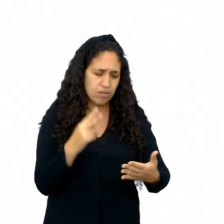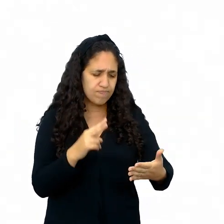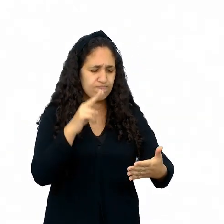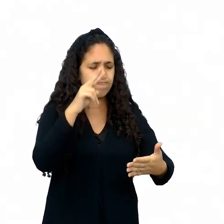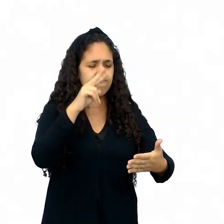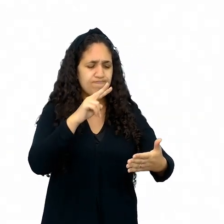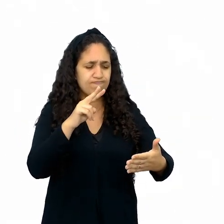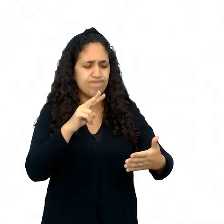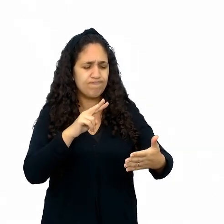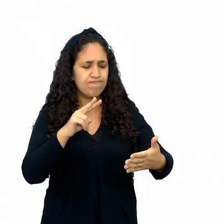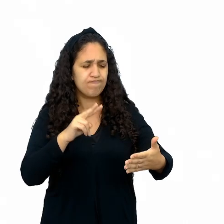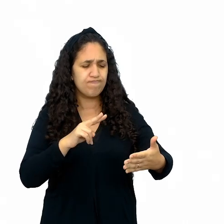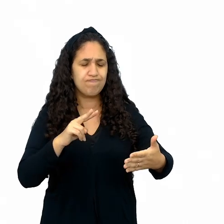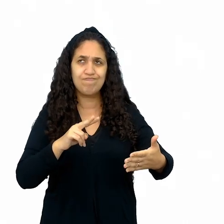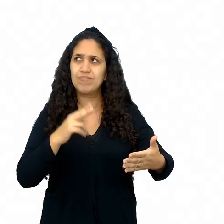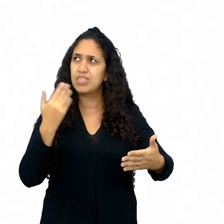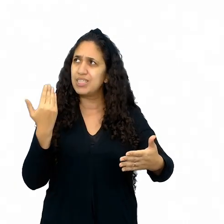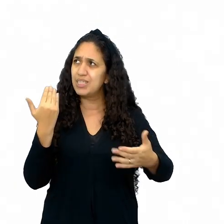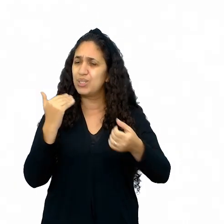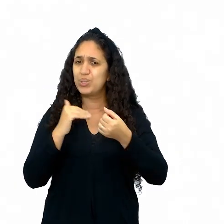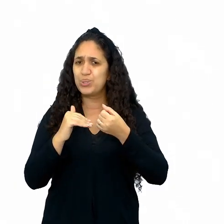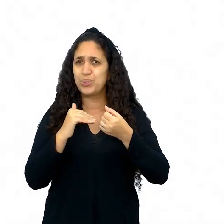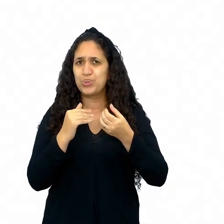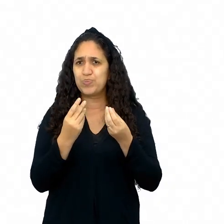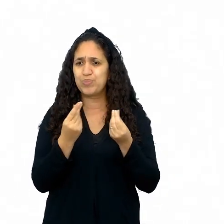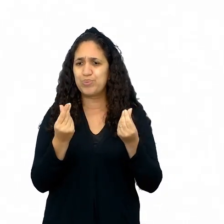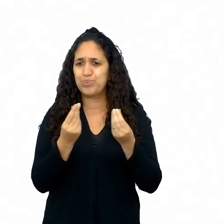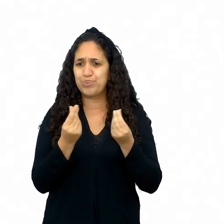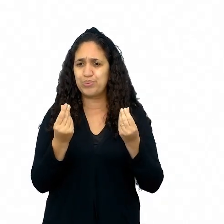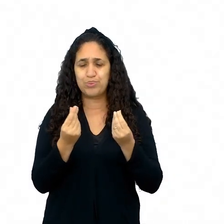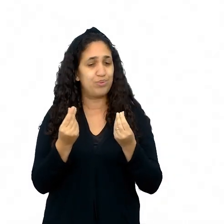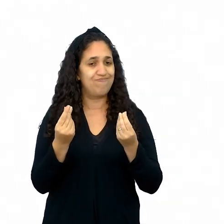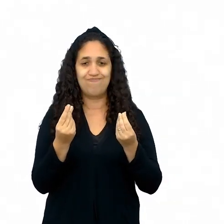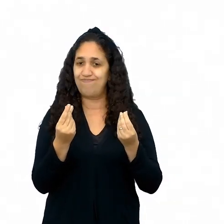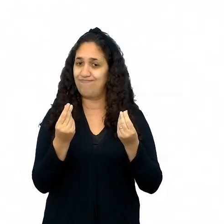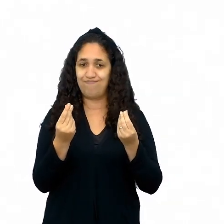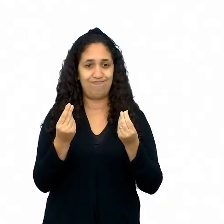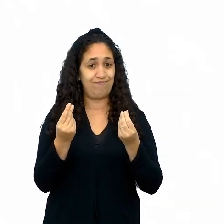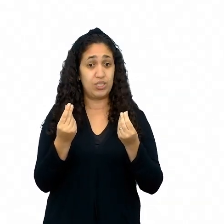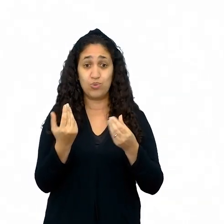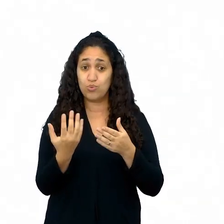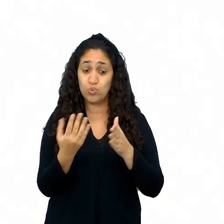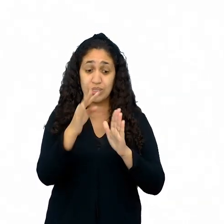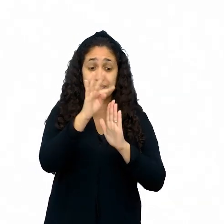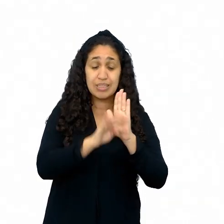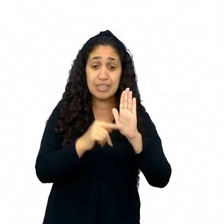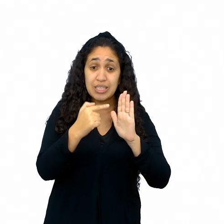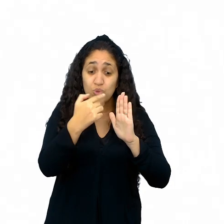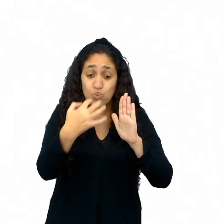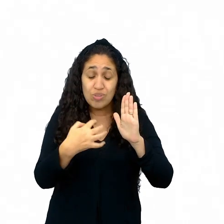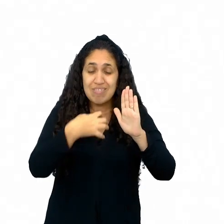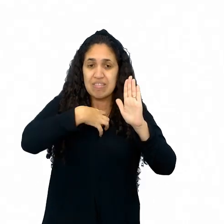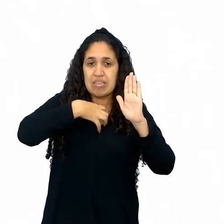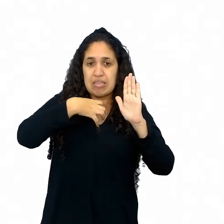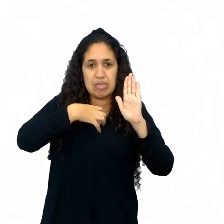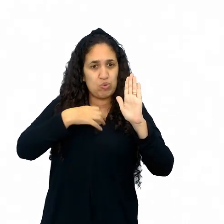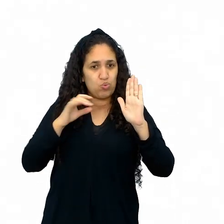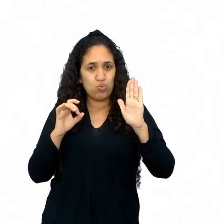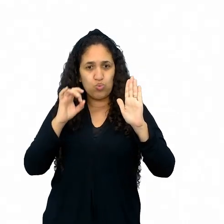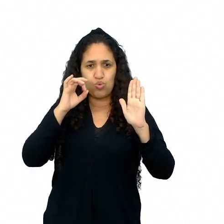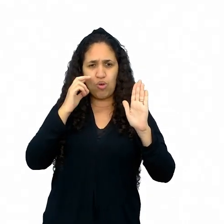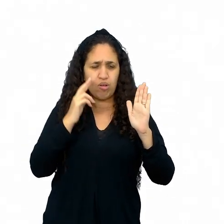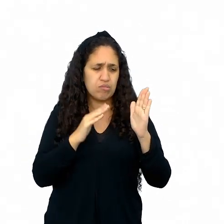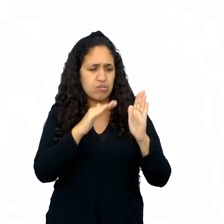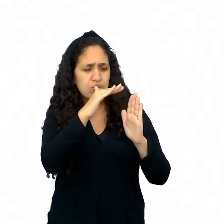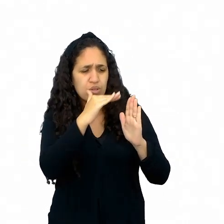não permaneça no nível superficial. O sentido do texto não se constrói apenas no